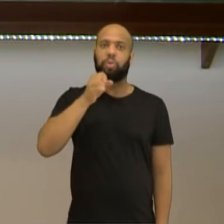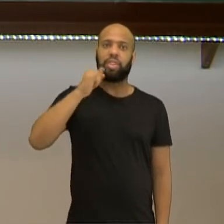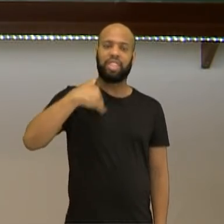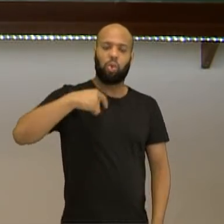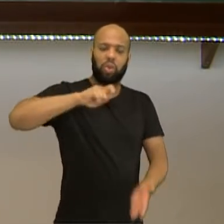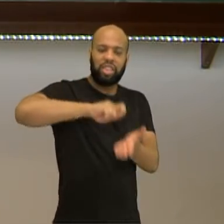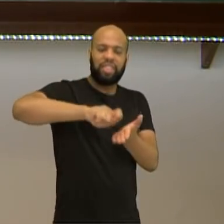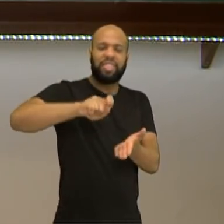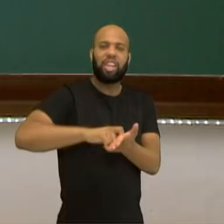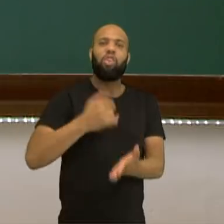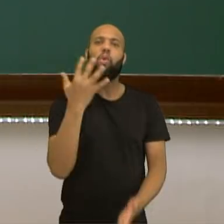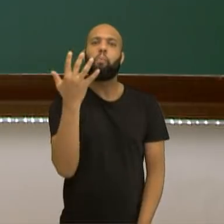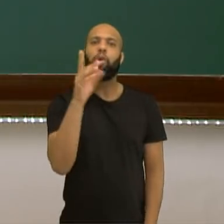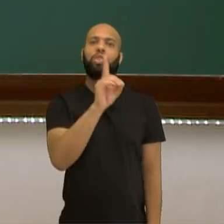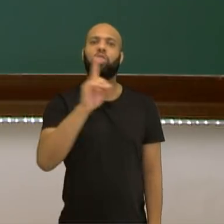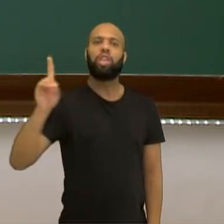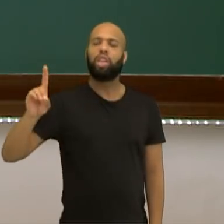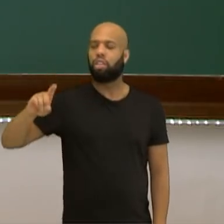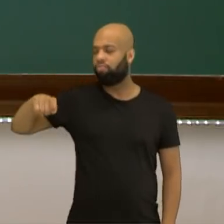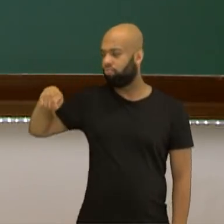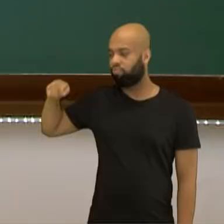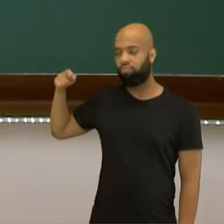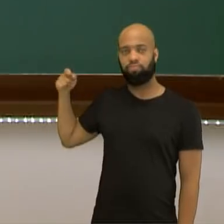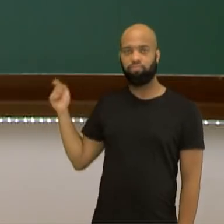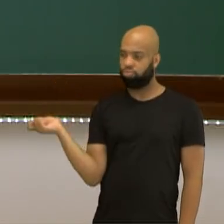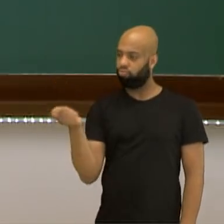Priscila é destra. Então, o meu lado